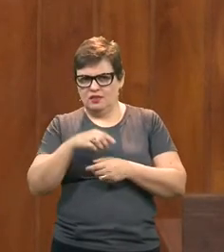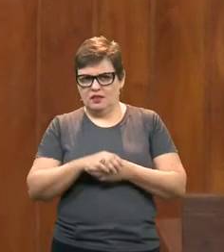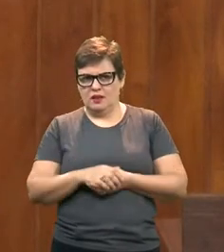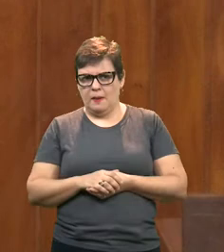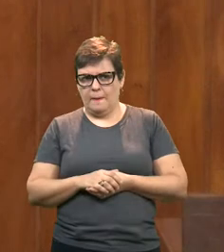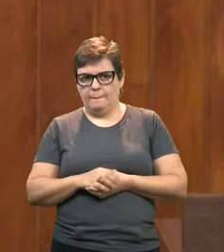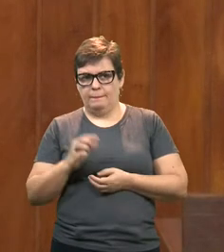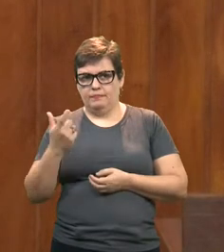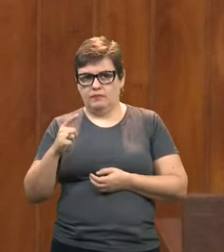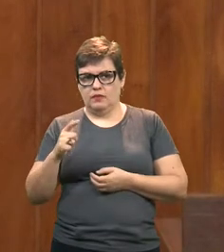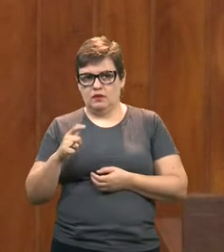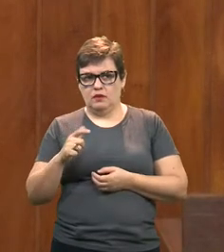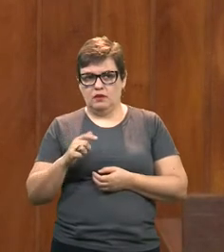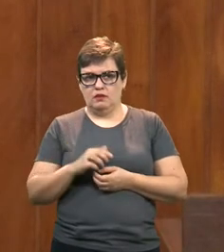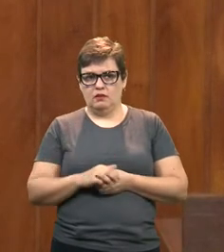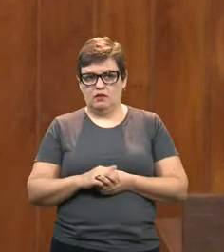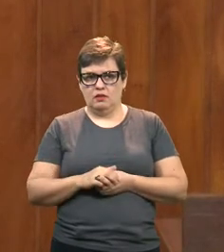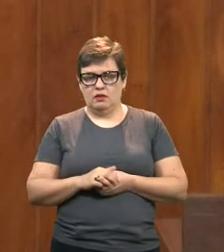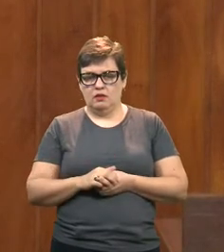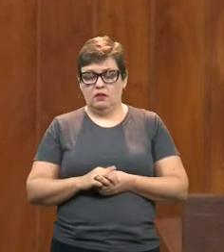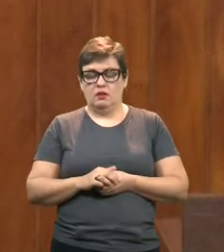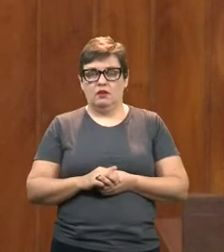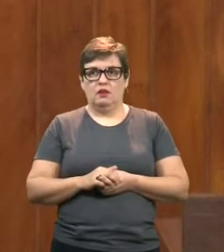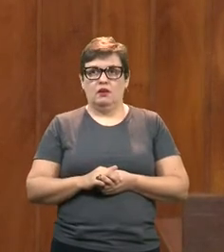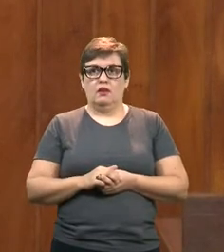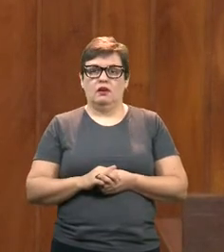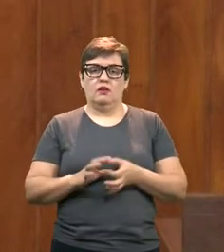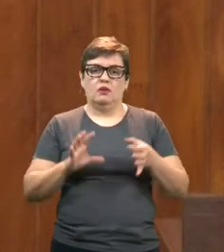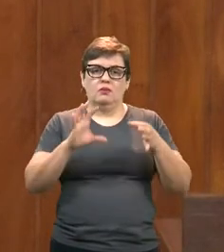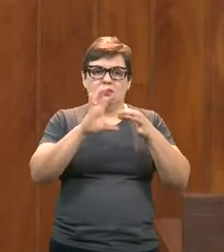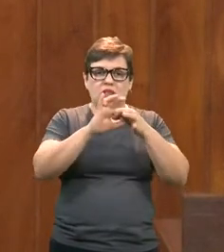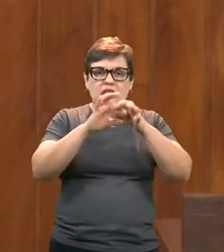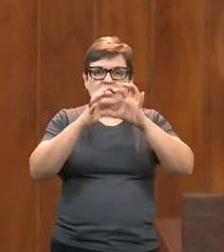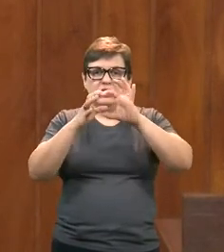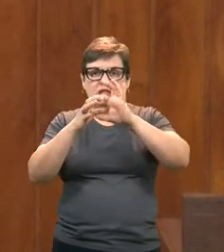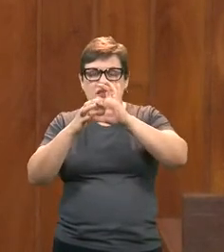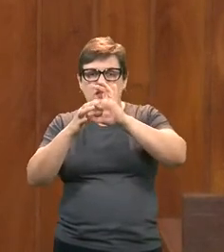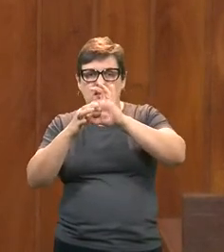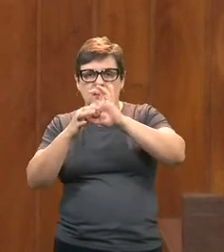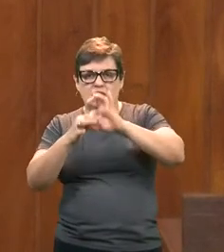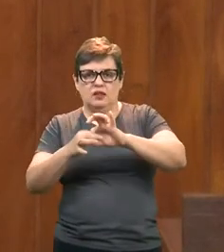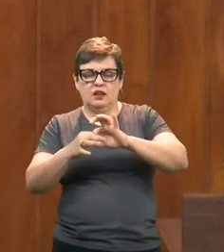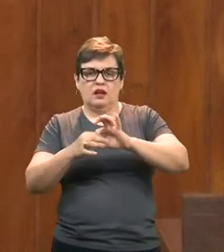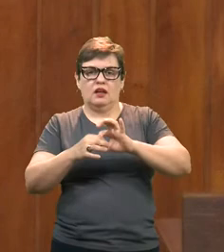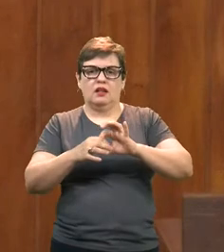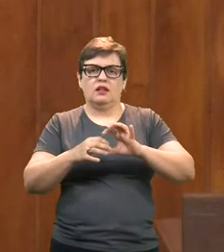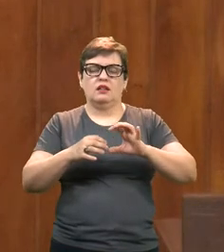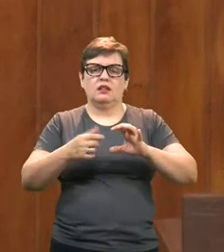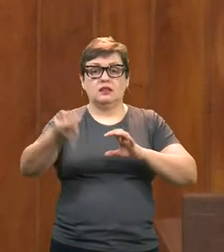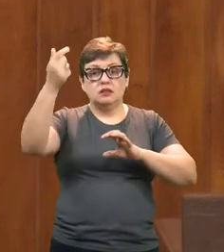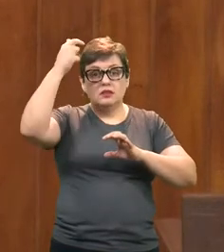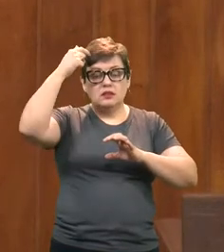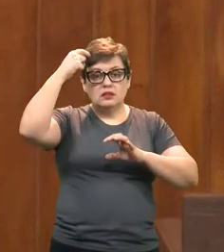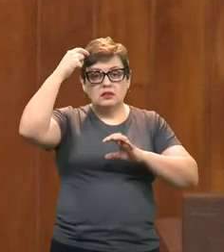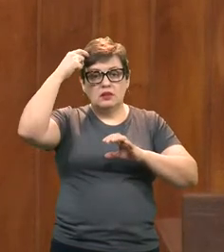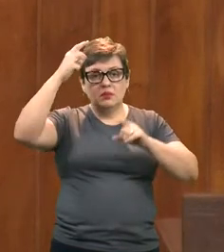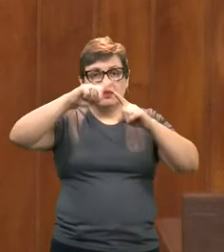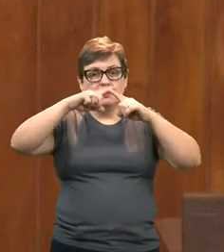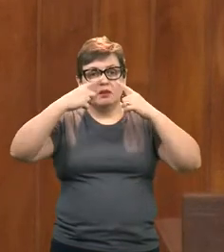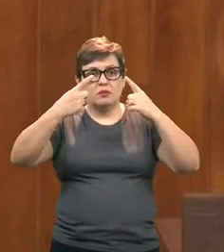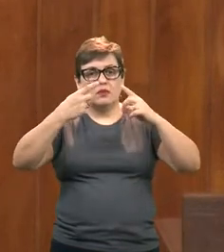Canabidiol não tem afinidade pelo receptor CB1, praticamente nenhuma pelo CB2. Ele atua numa